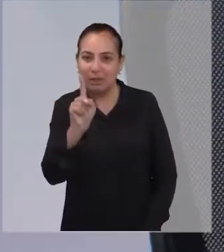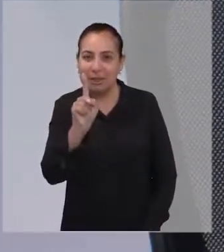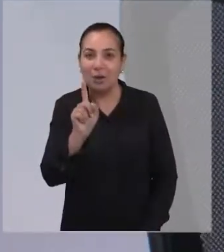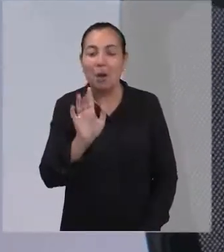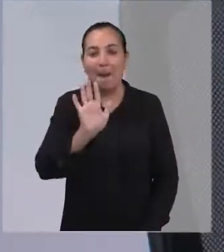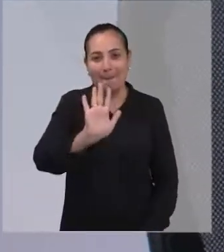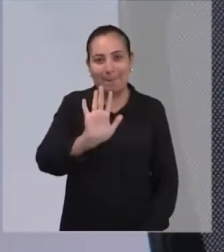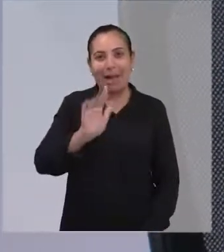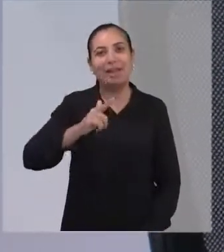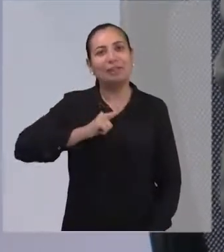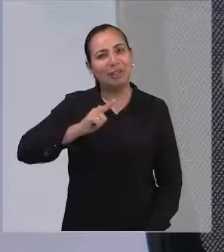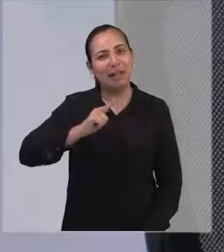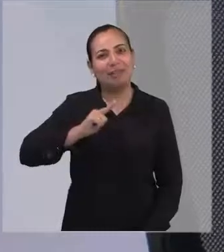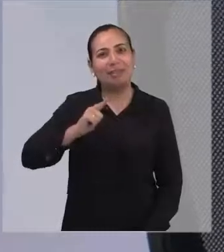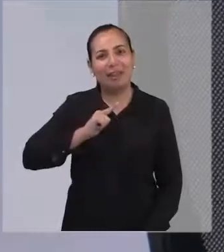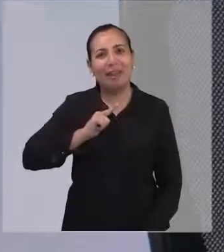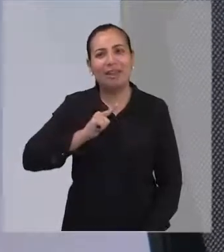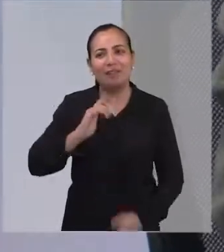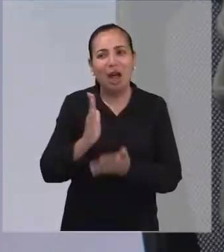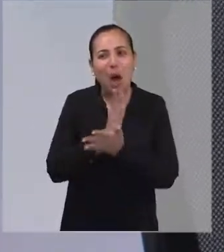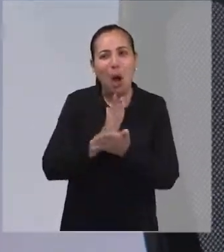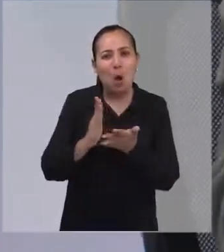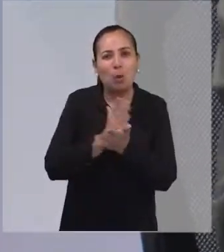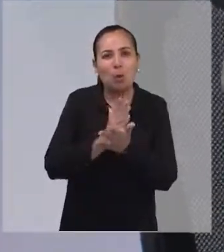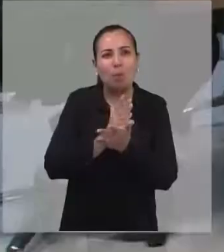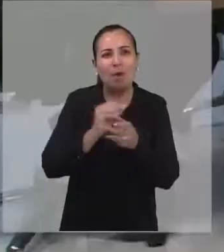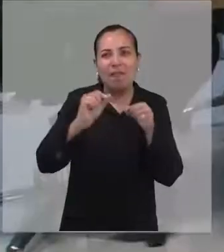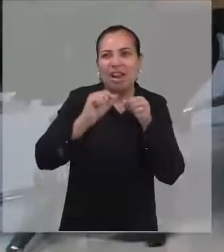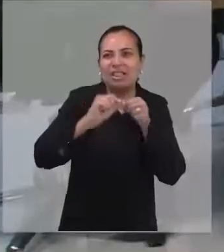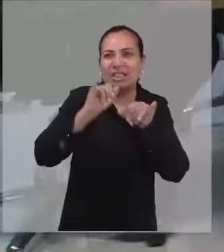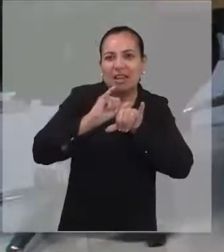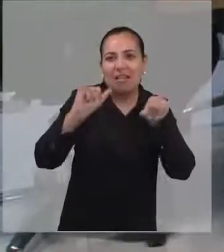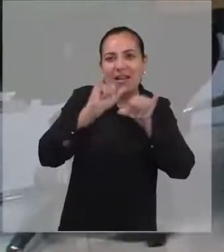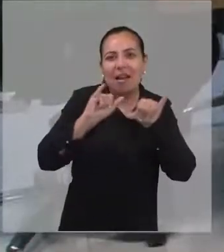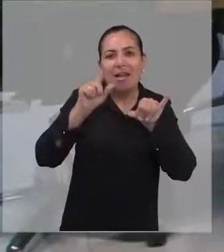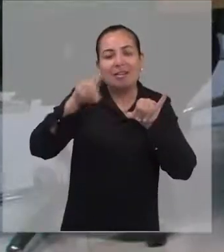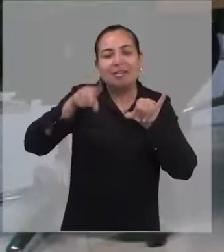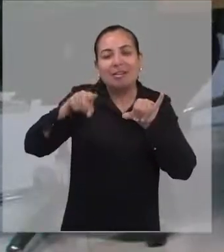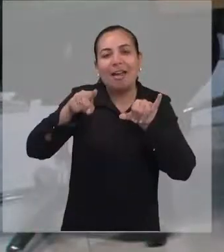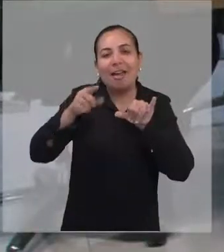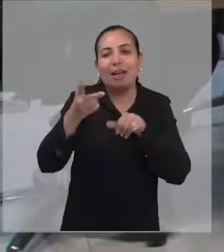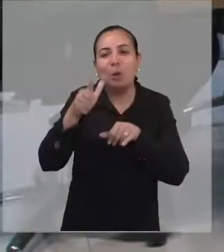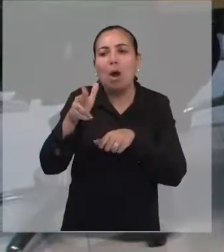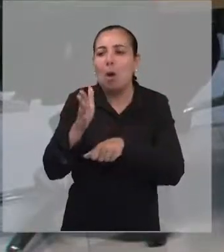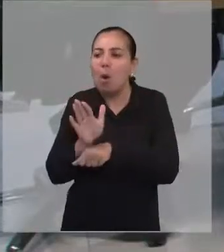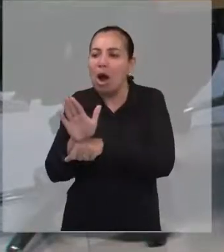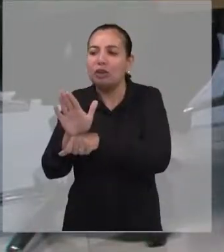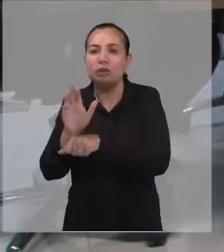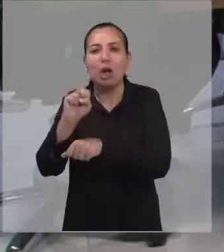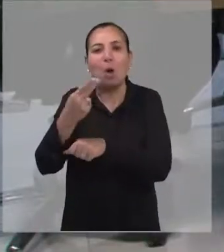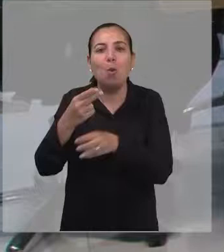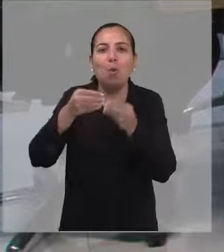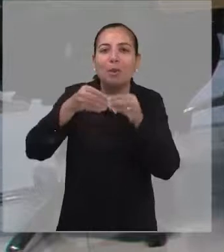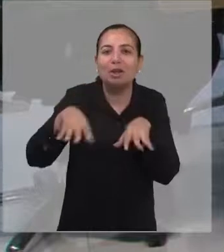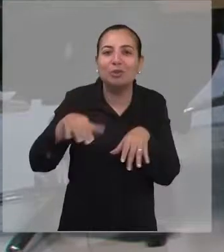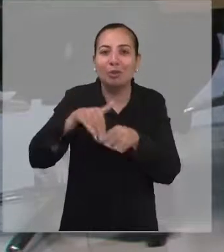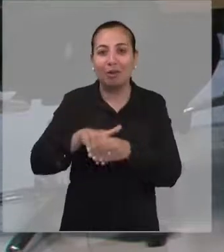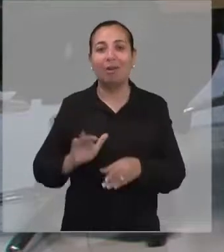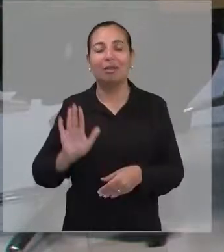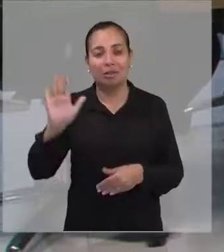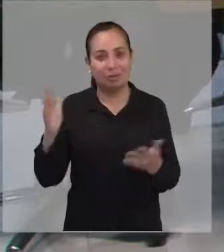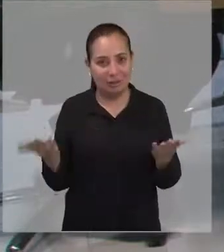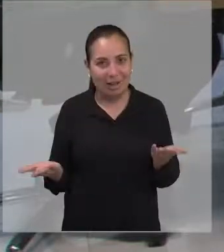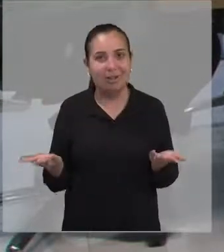algumas ações elas eram focadas. A ideia era impedir isso. Então, quer dizer, e as conversas